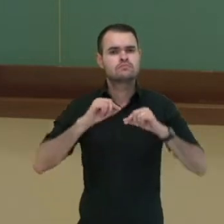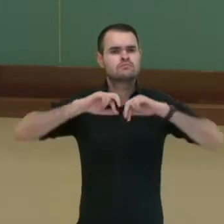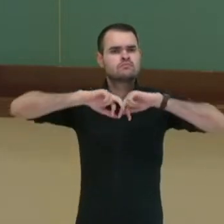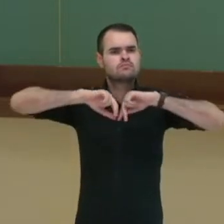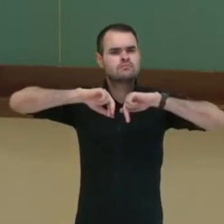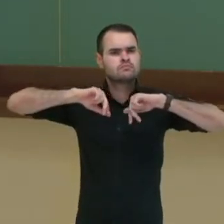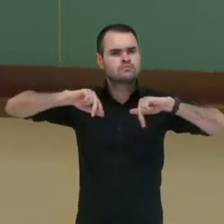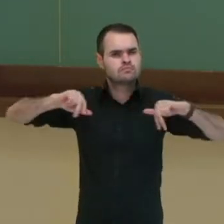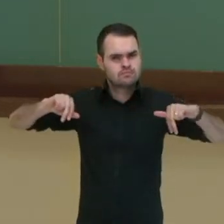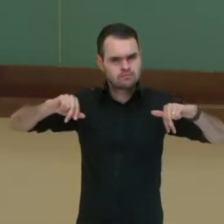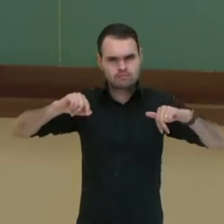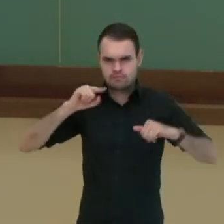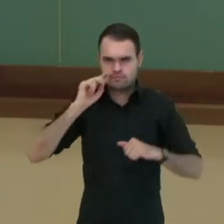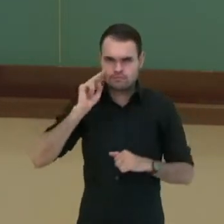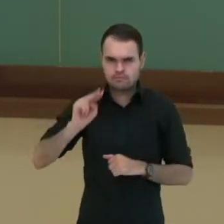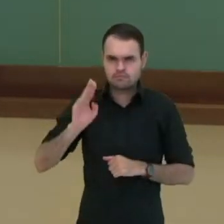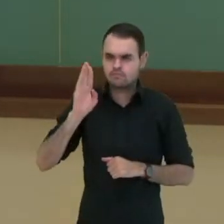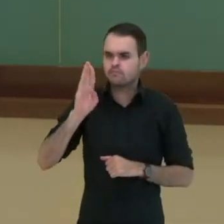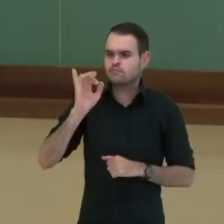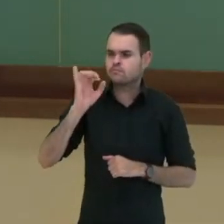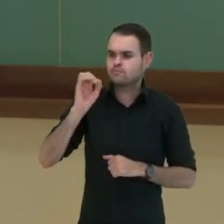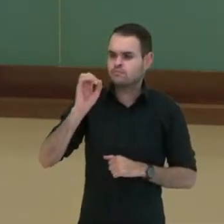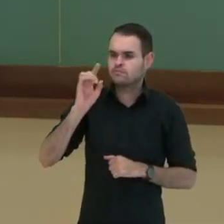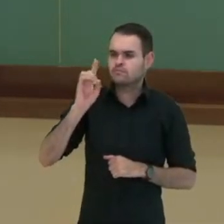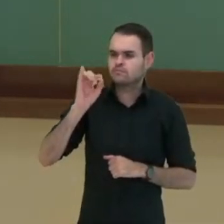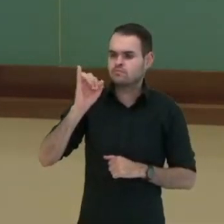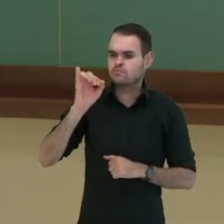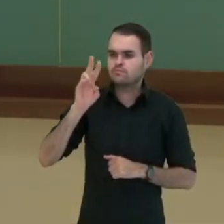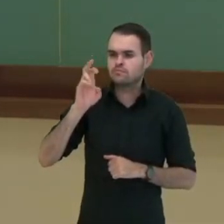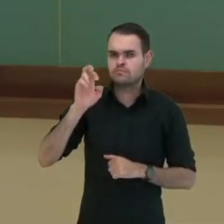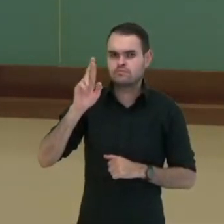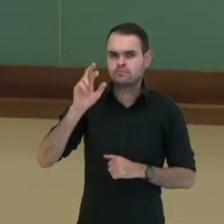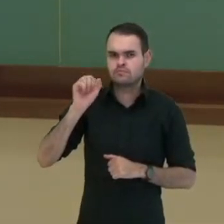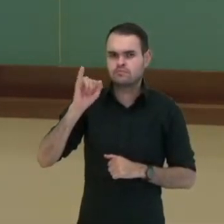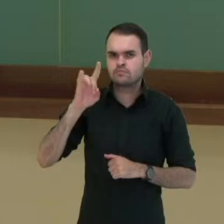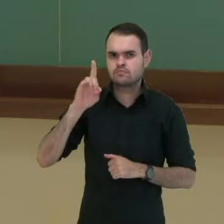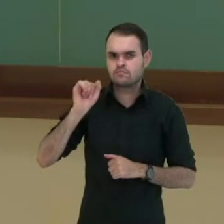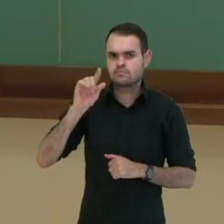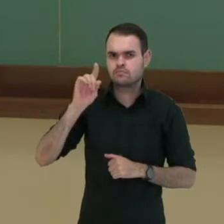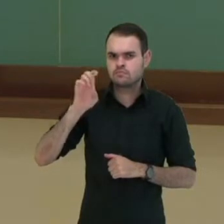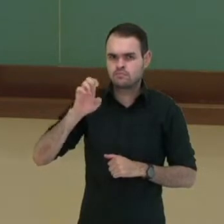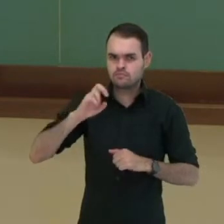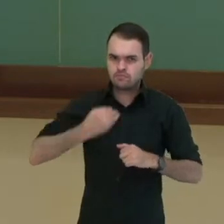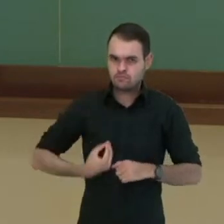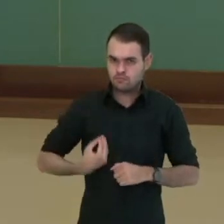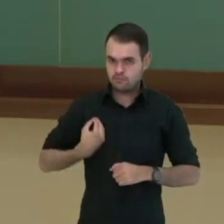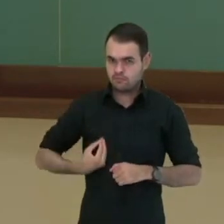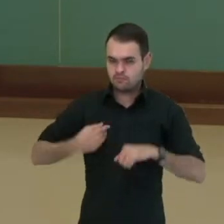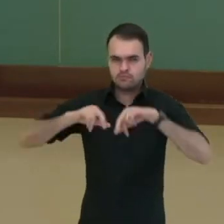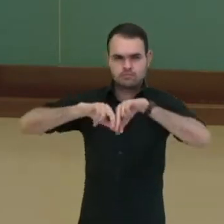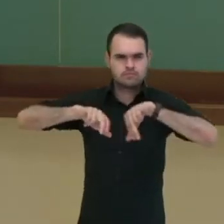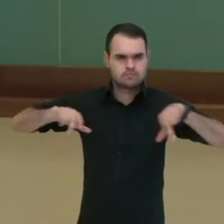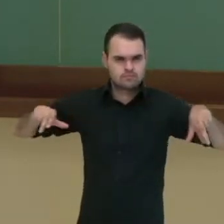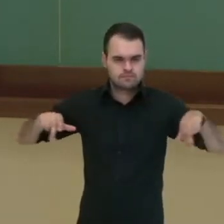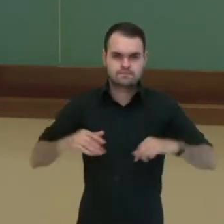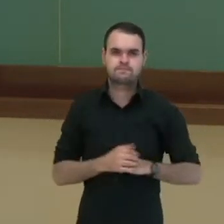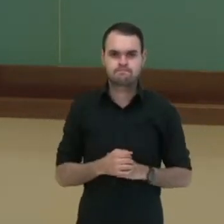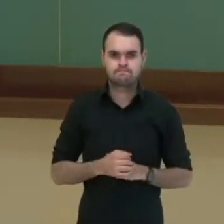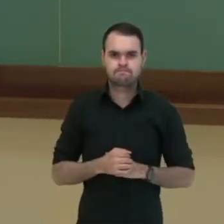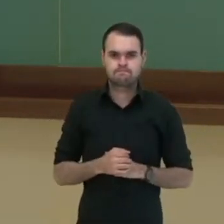não é mesmo? Você já ouviu falar de biodiversidade? Bio quer dizer vida, né? Diversas,